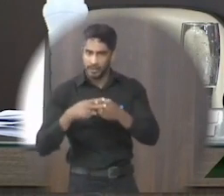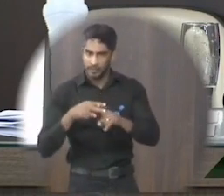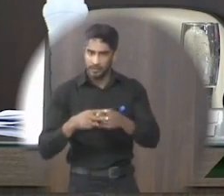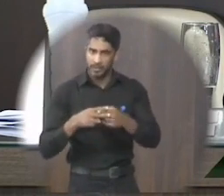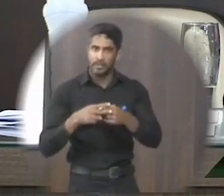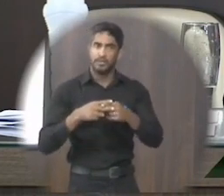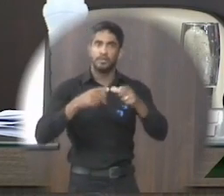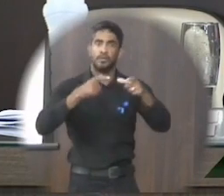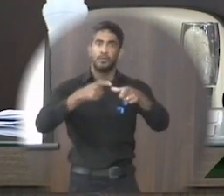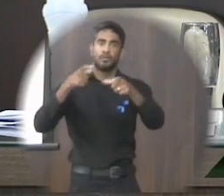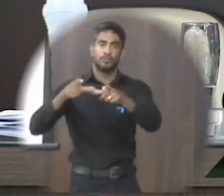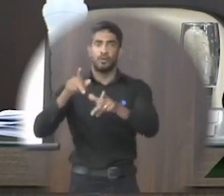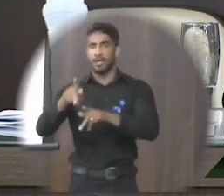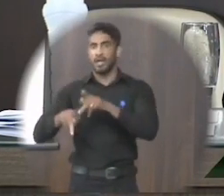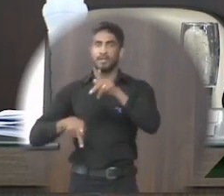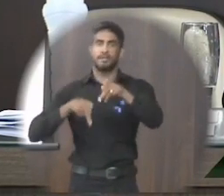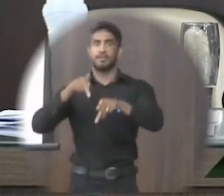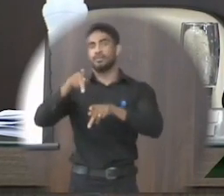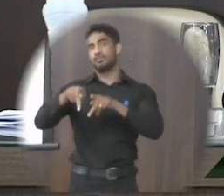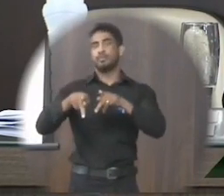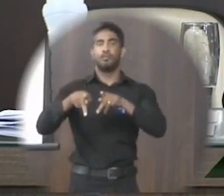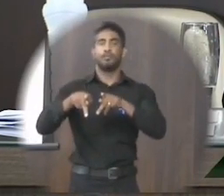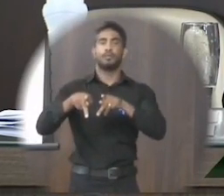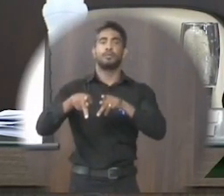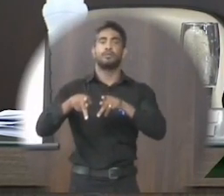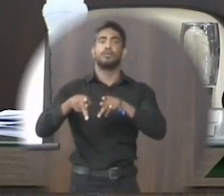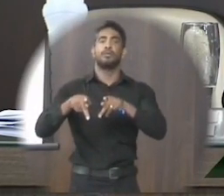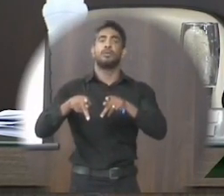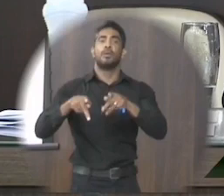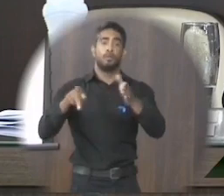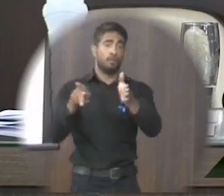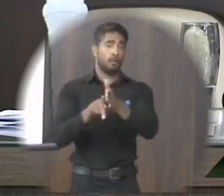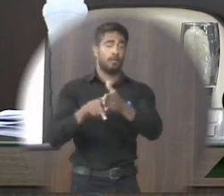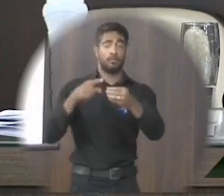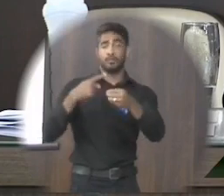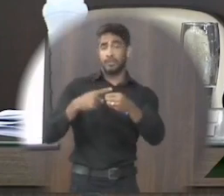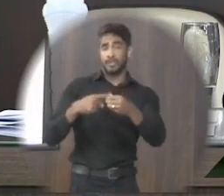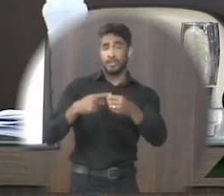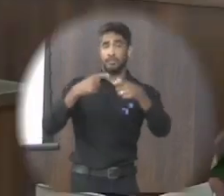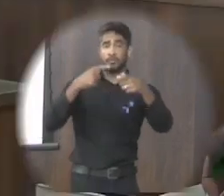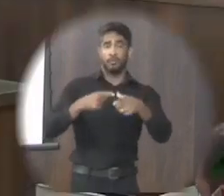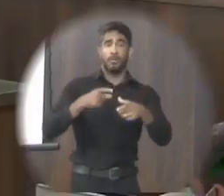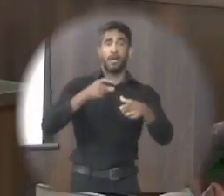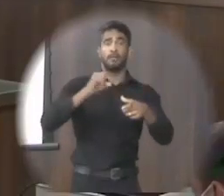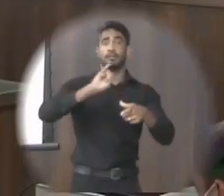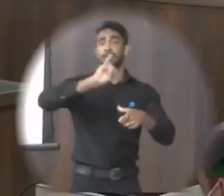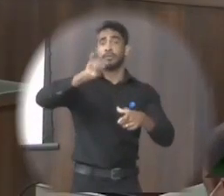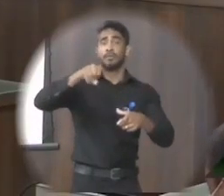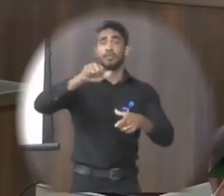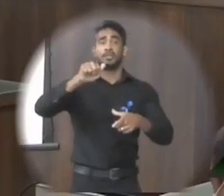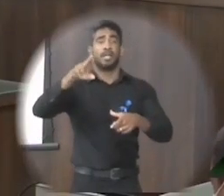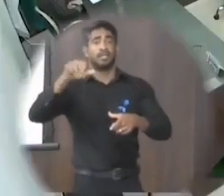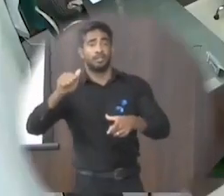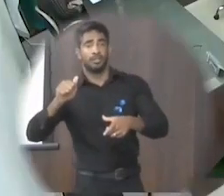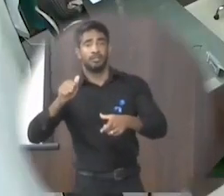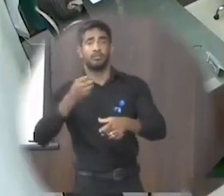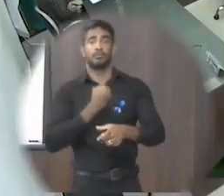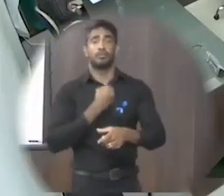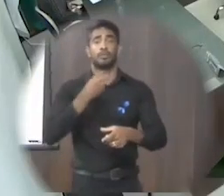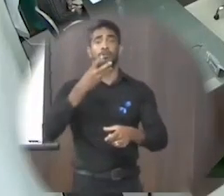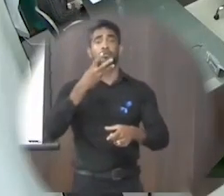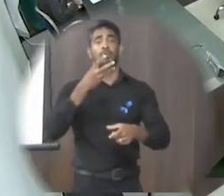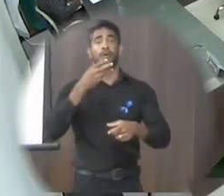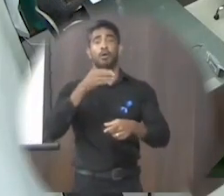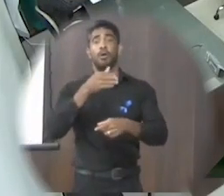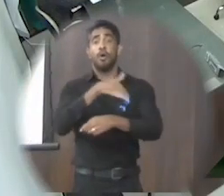seguintes terrenos públicos de propriedades do município, localizados no bairro Jardim Imperial, Rua 300, atualmente